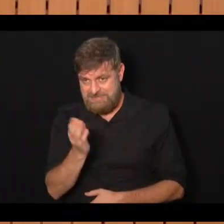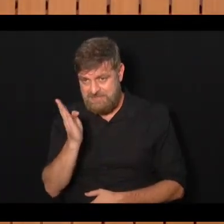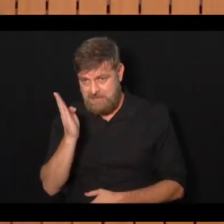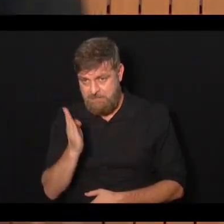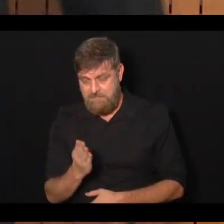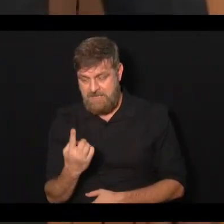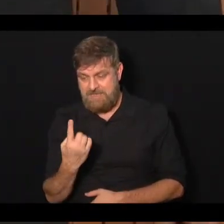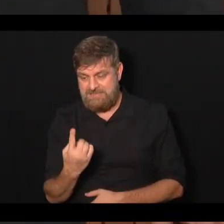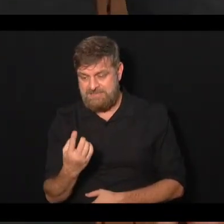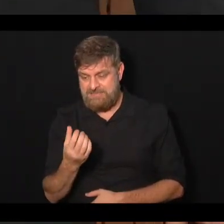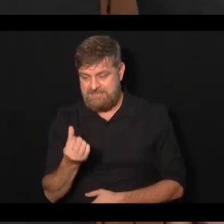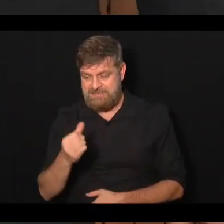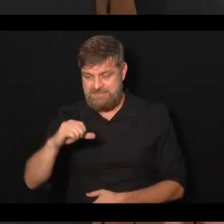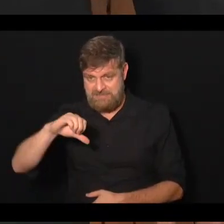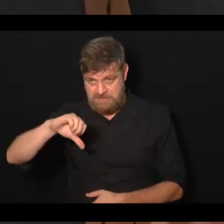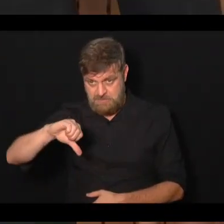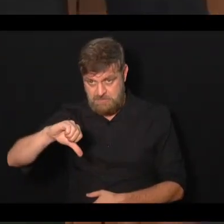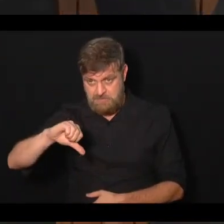160/169,